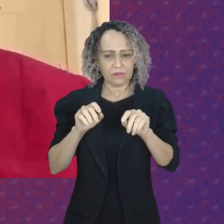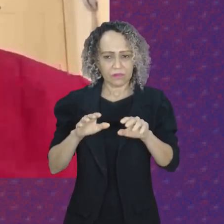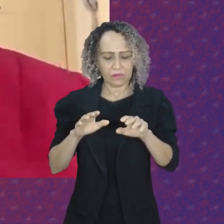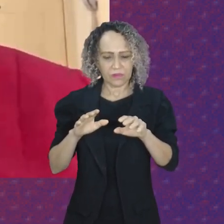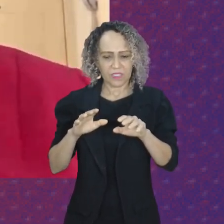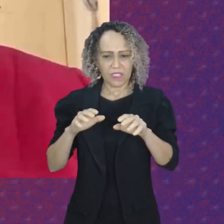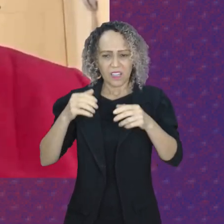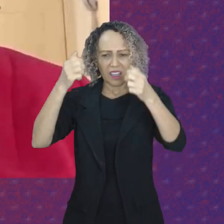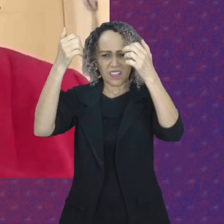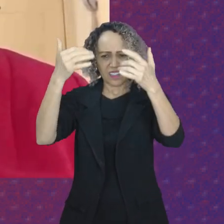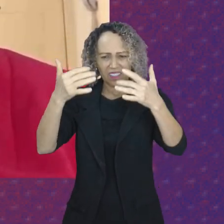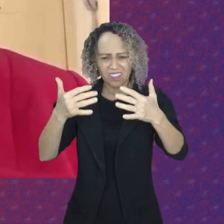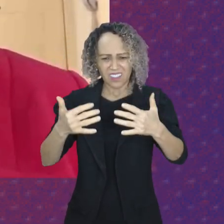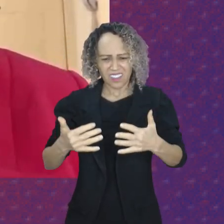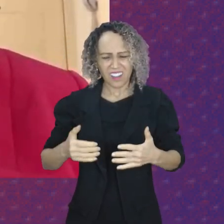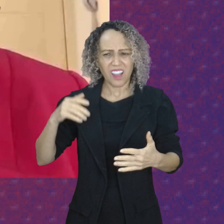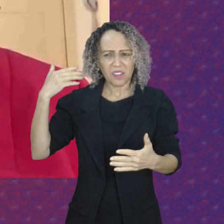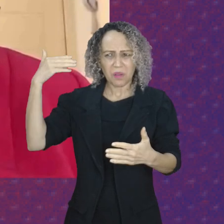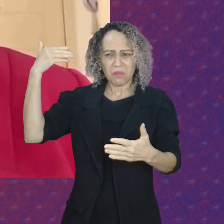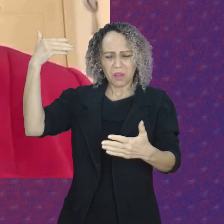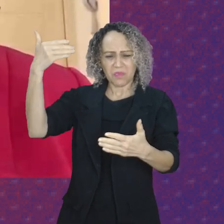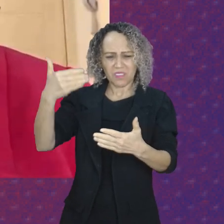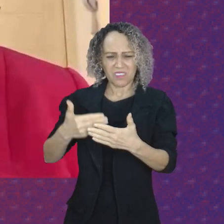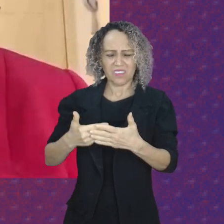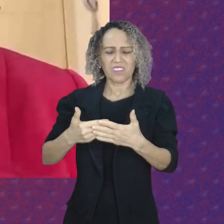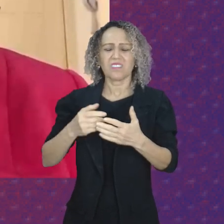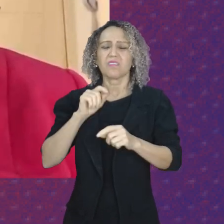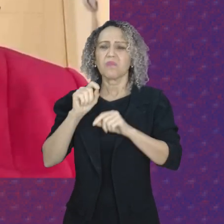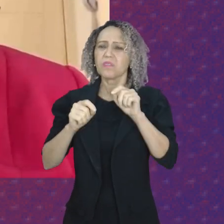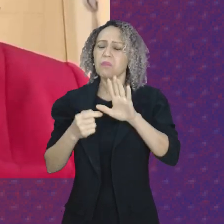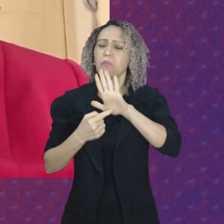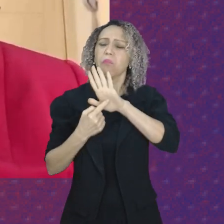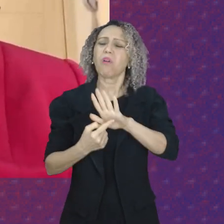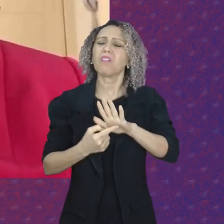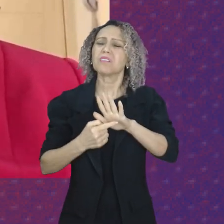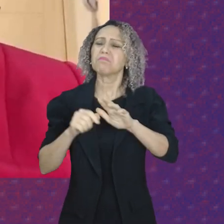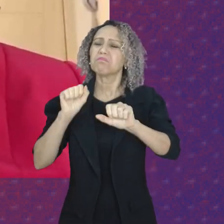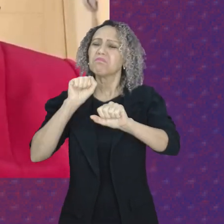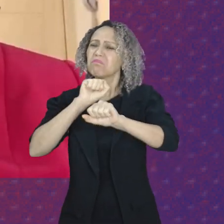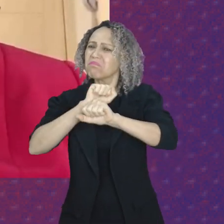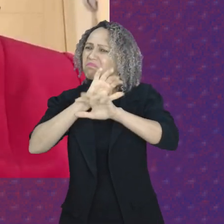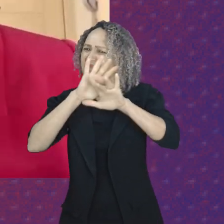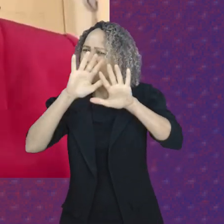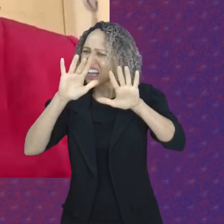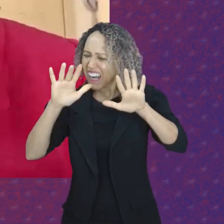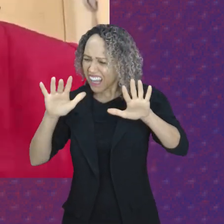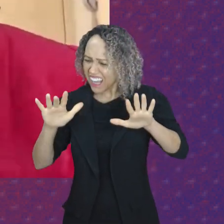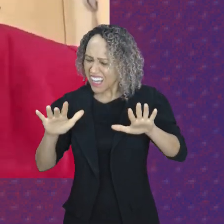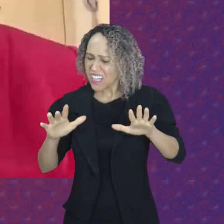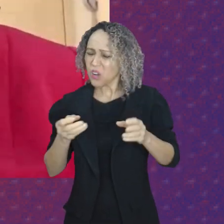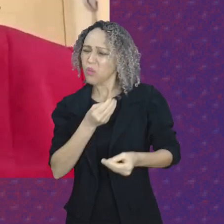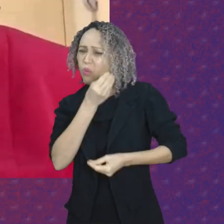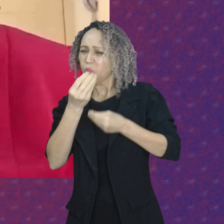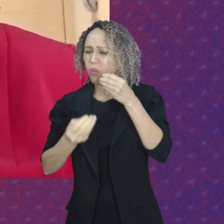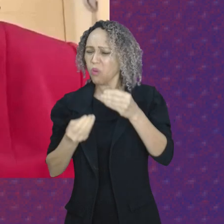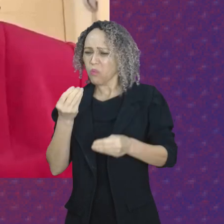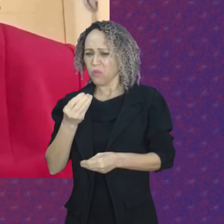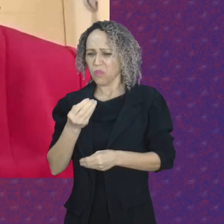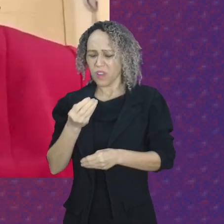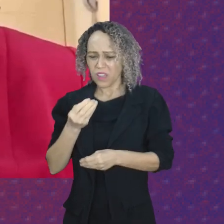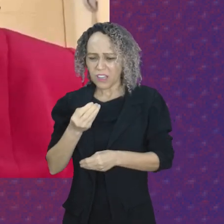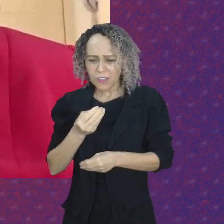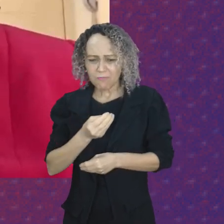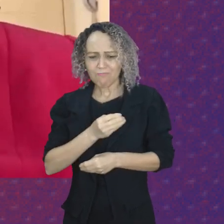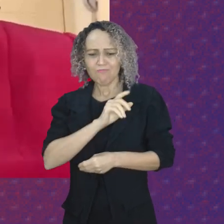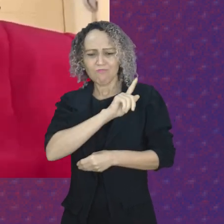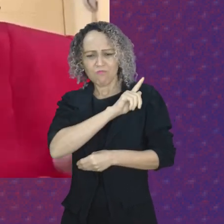relato histórico demonstra de forma muito clara como que o Estado brasileiro